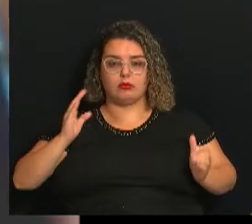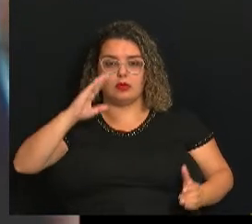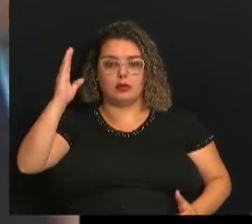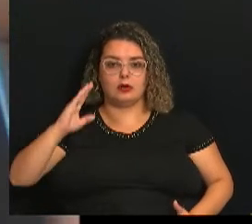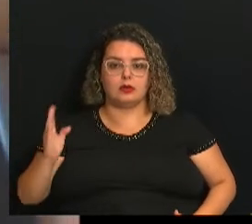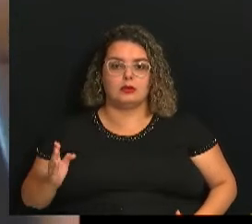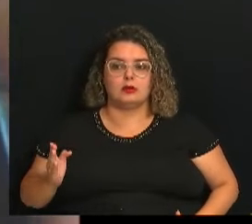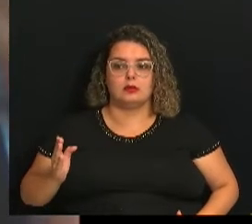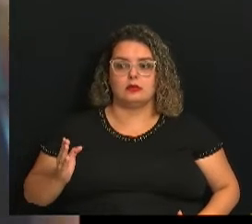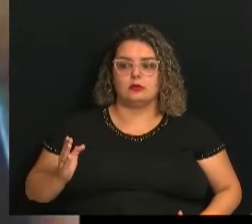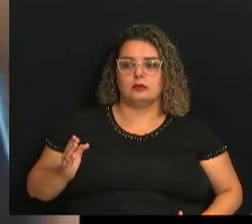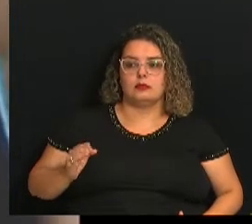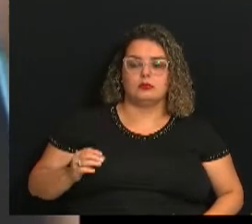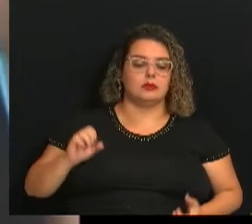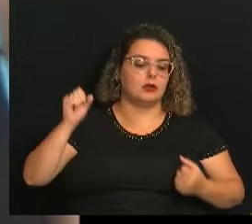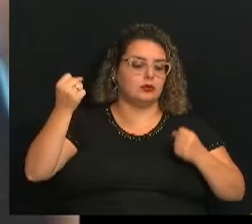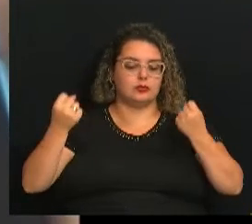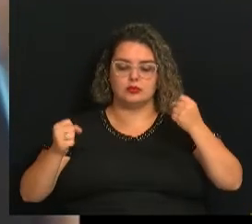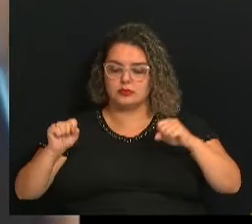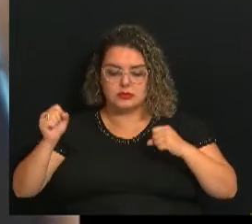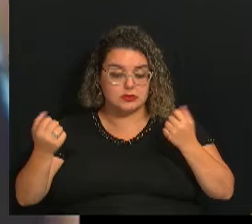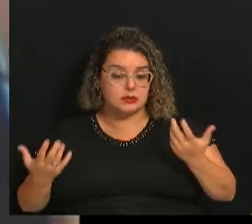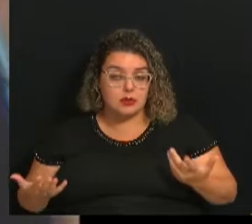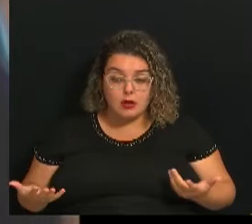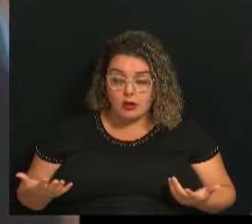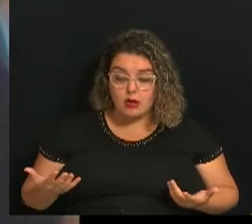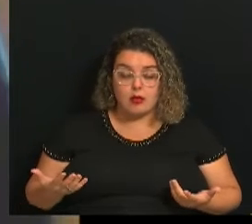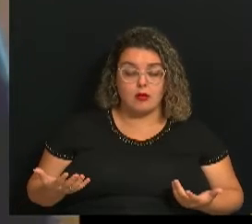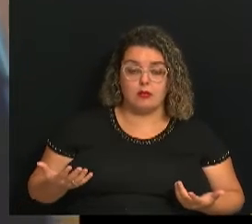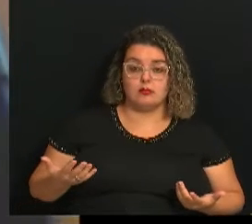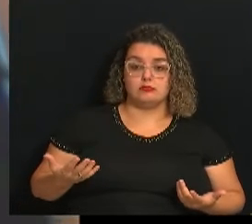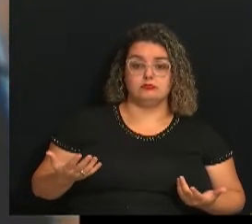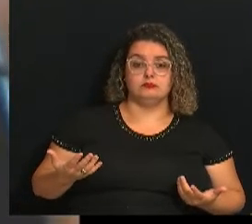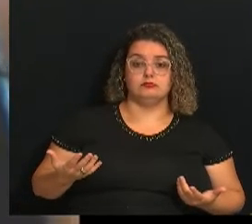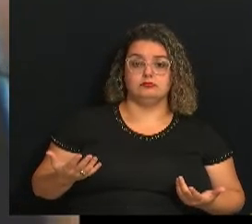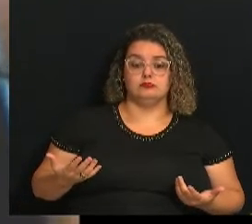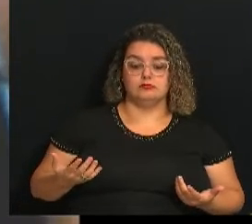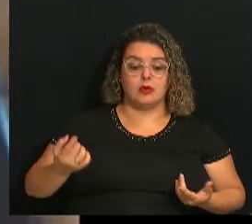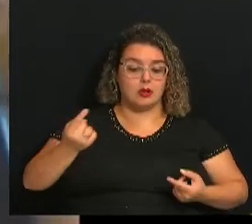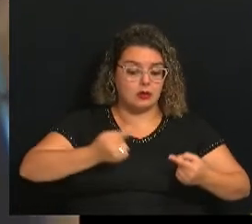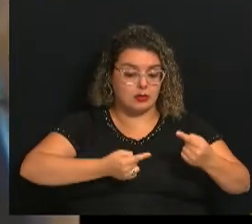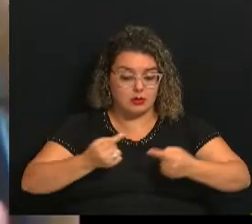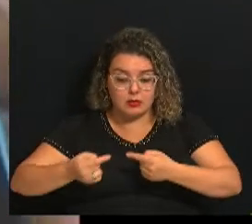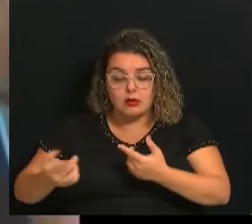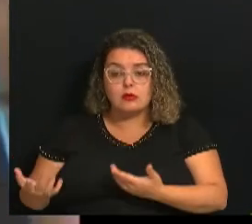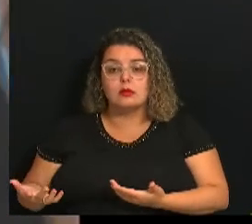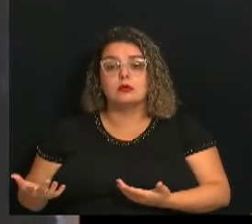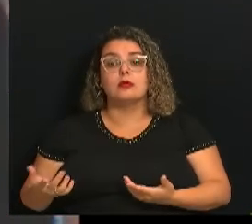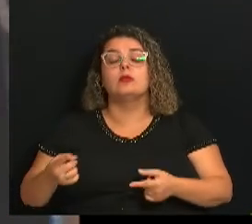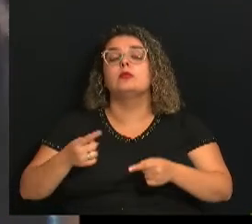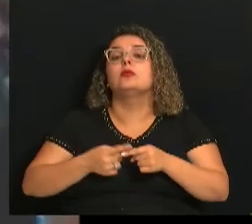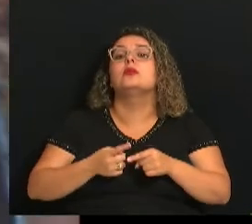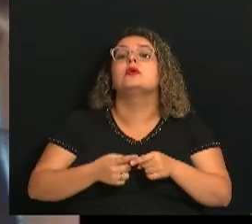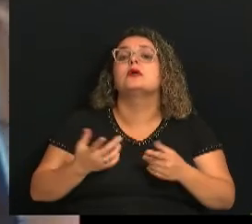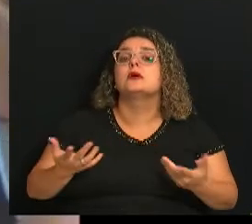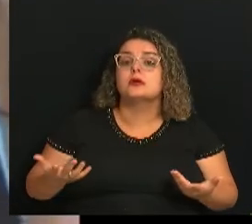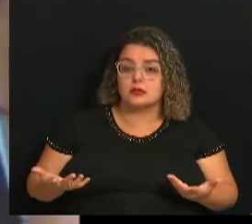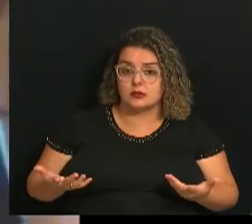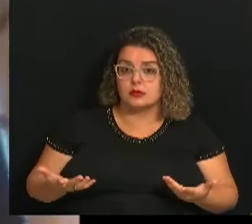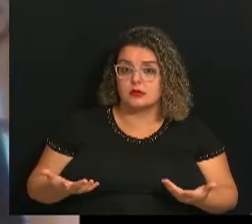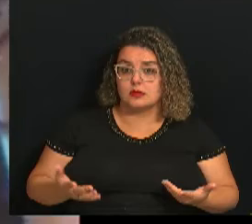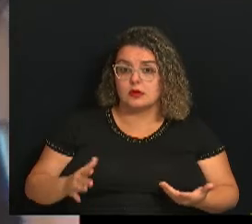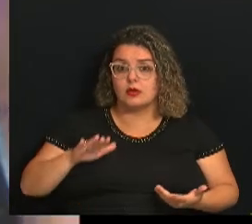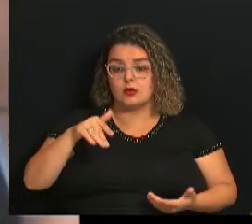cafeicultura, da burguesia industrial. E esse é o embate do patrimônio. Por quê? Quando uma